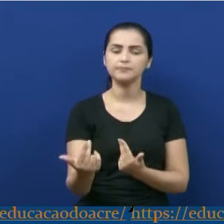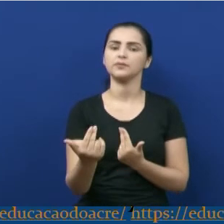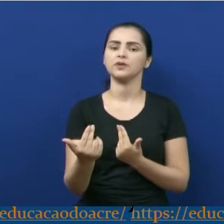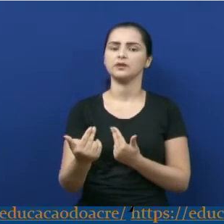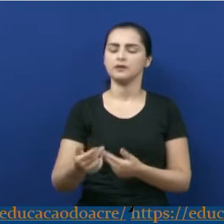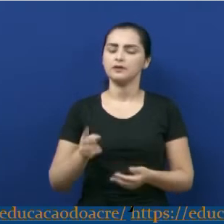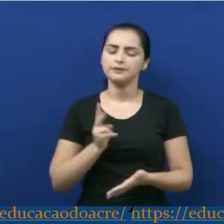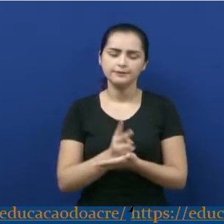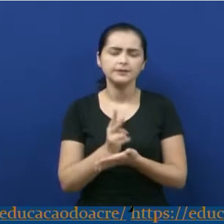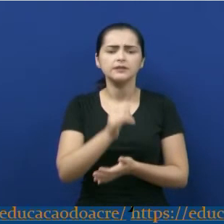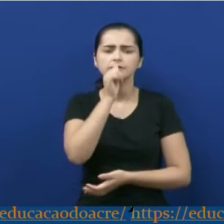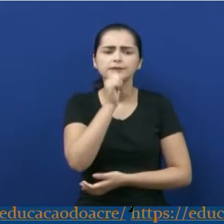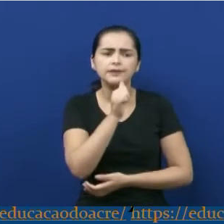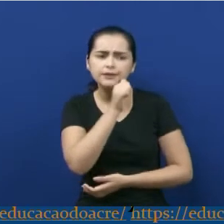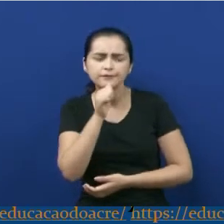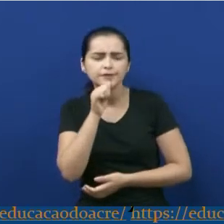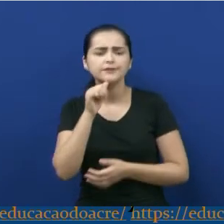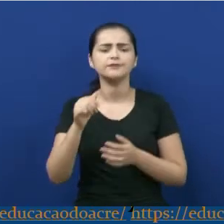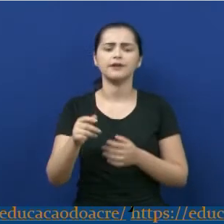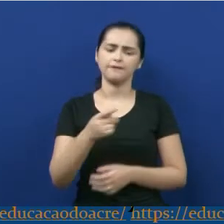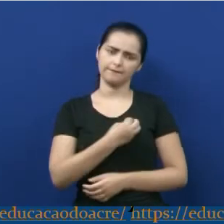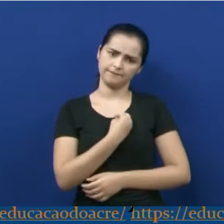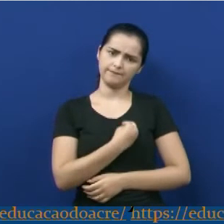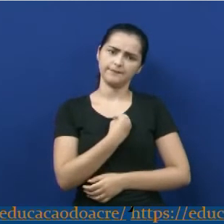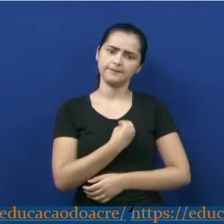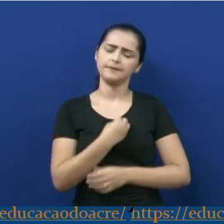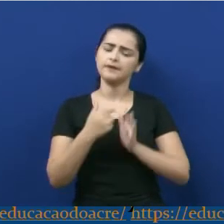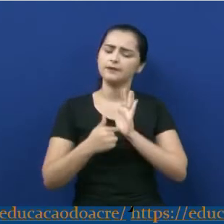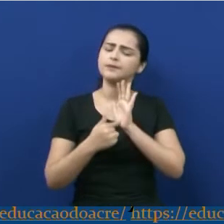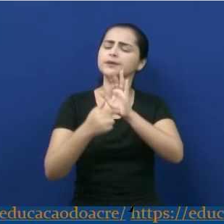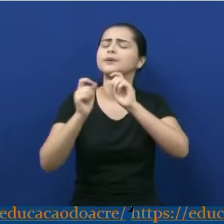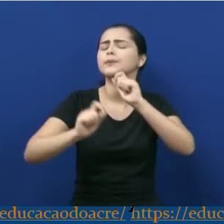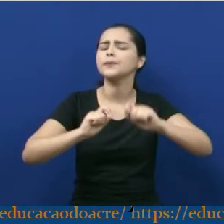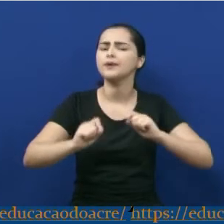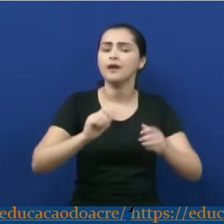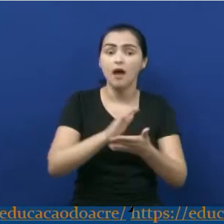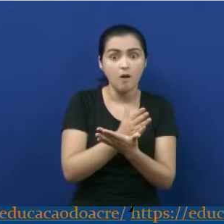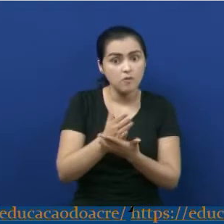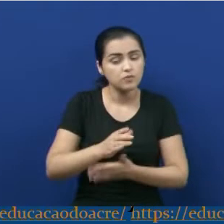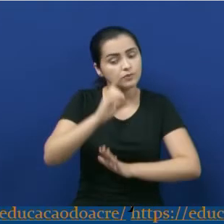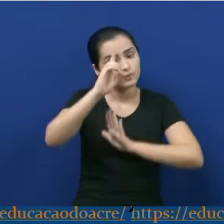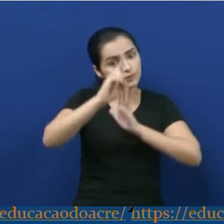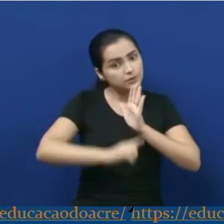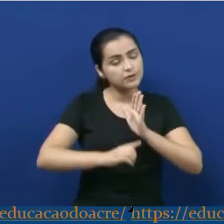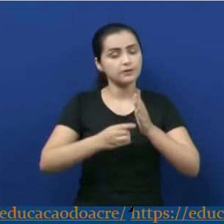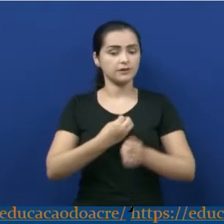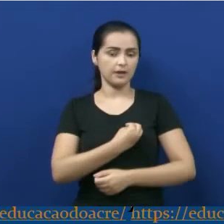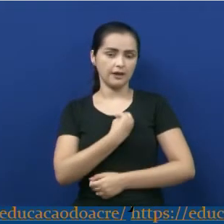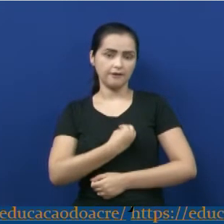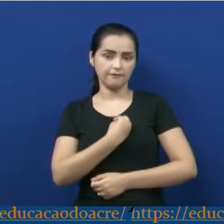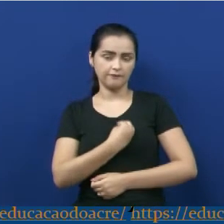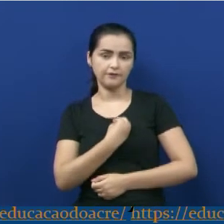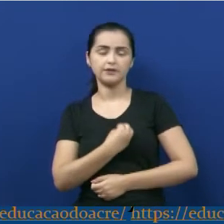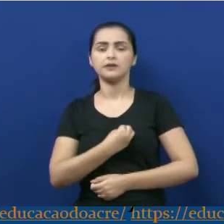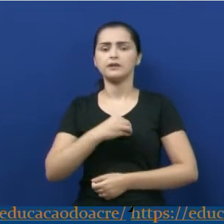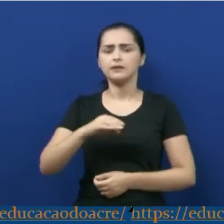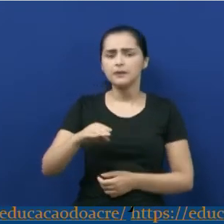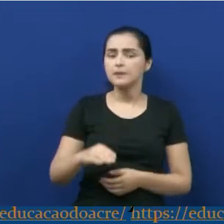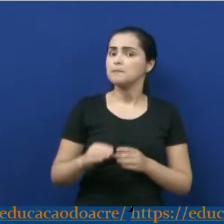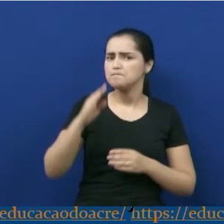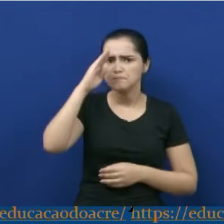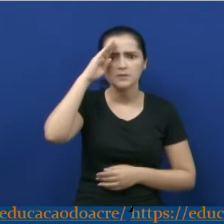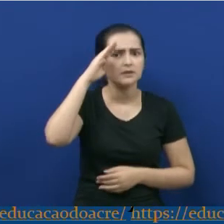vezes com sacrifício da própria vida o que que ele tá falando aí que alguns direitos nesse momento onde a vida deve ser colocado em primeiro lugar